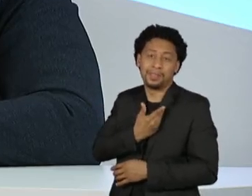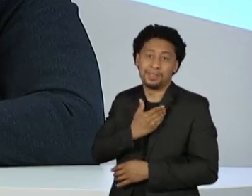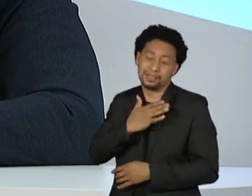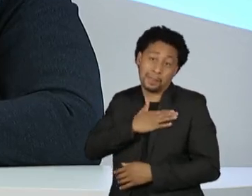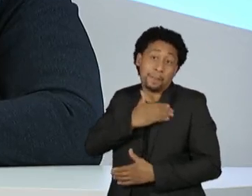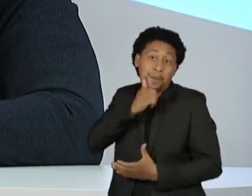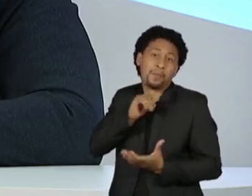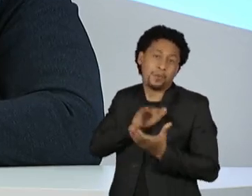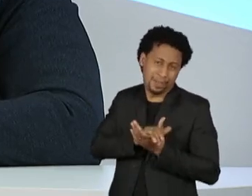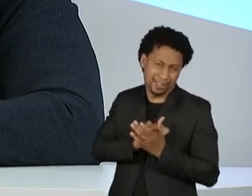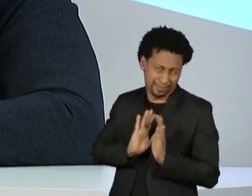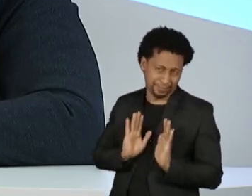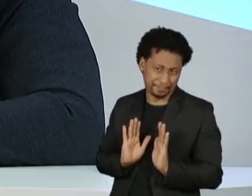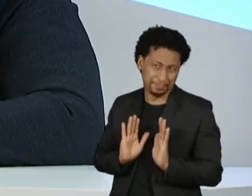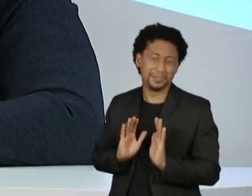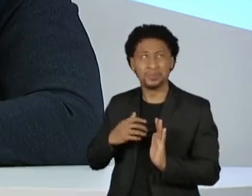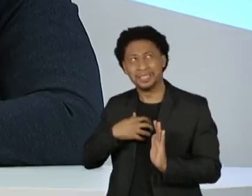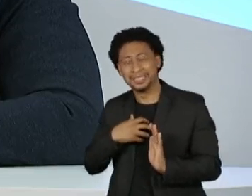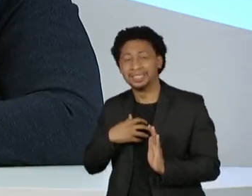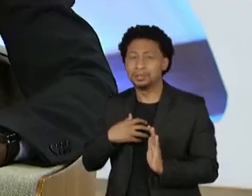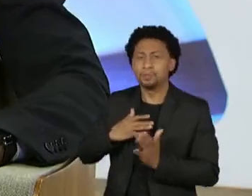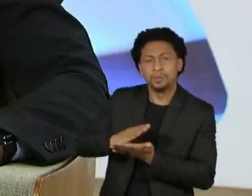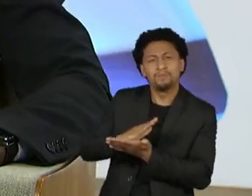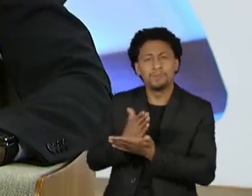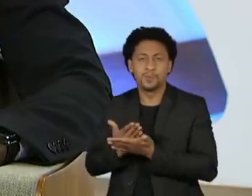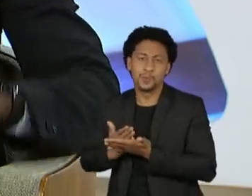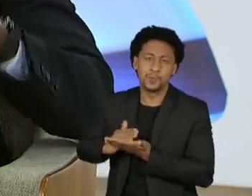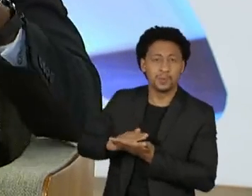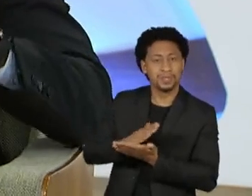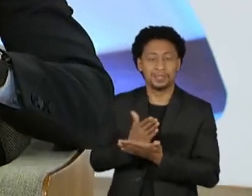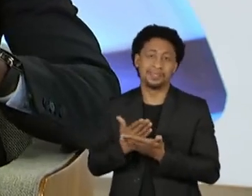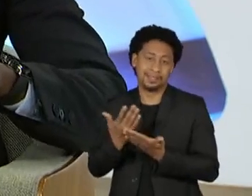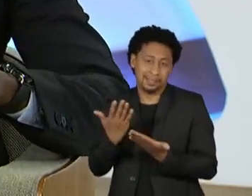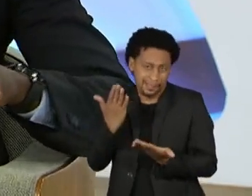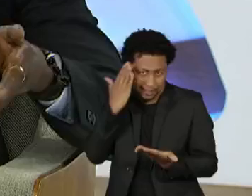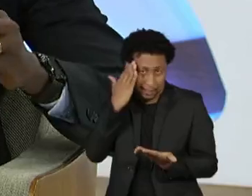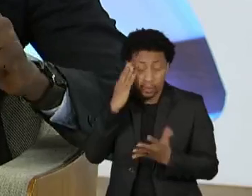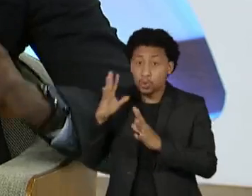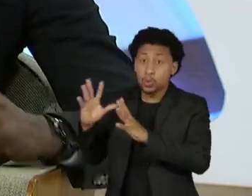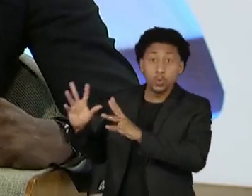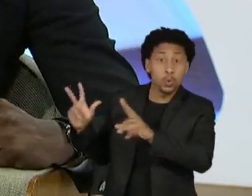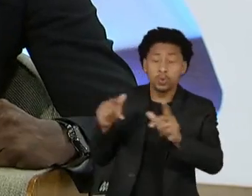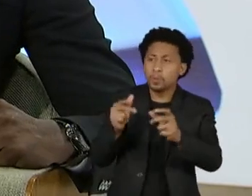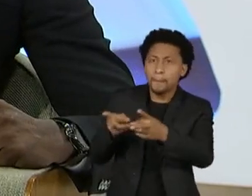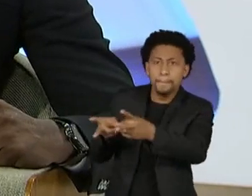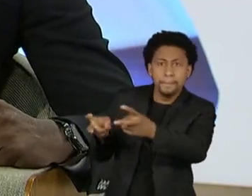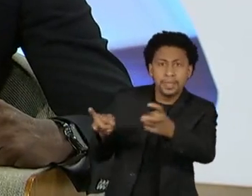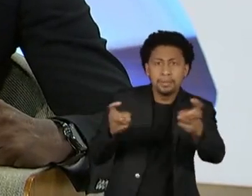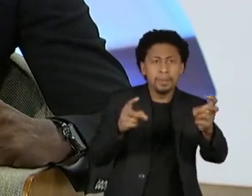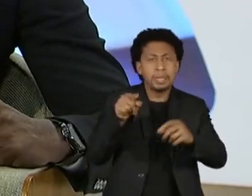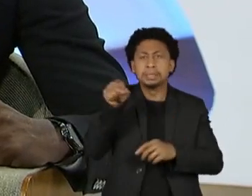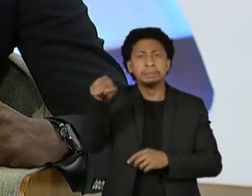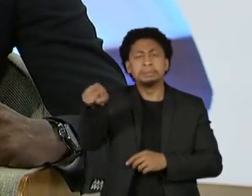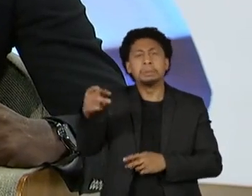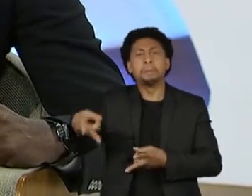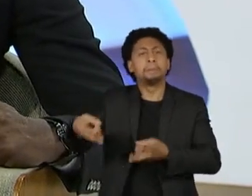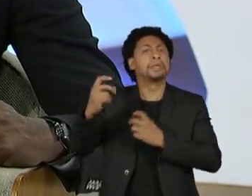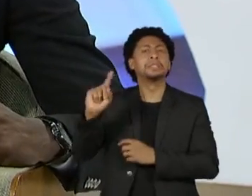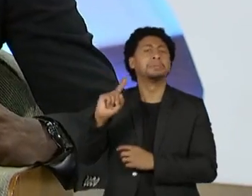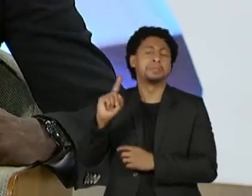numa situação de desconforto que e todo mundo via aquilo só ele que não via